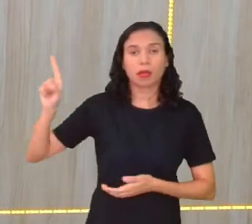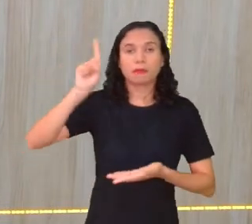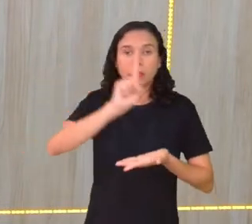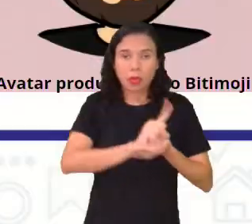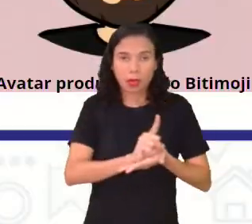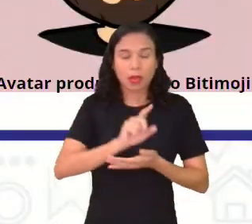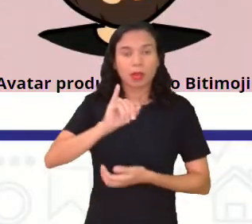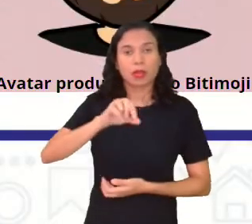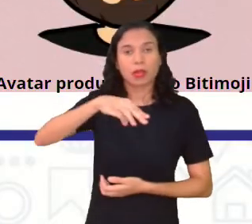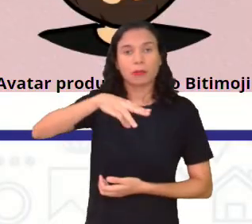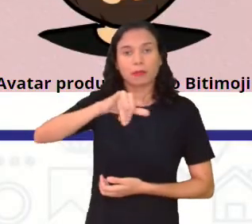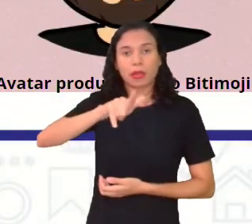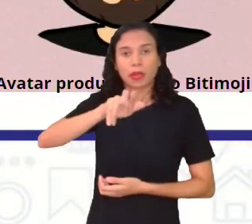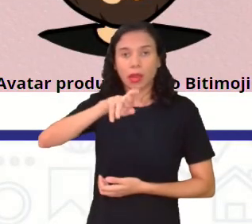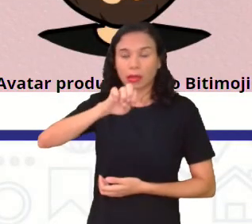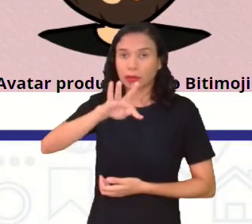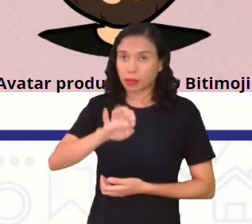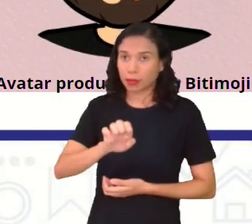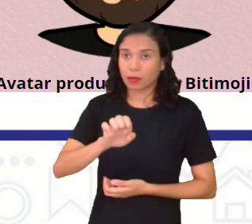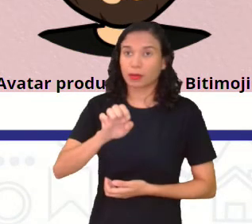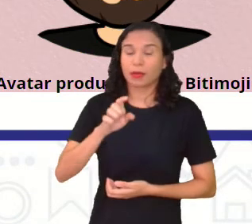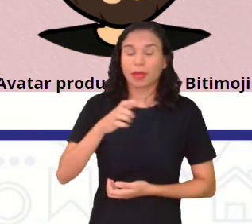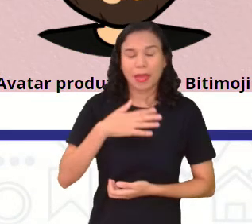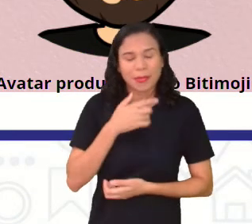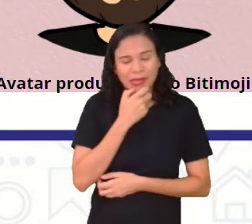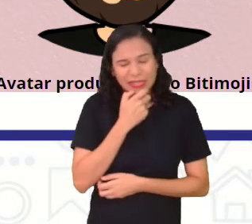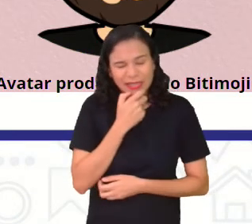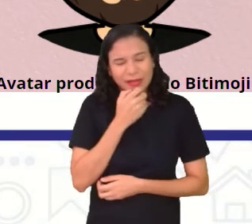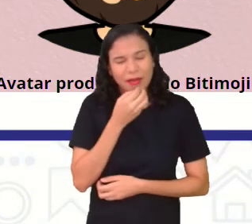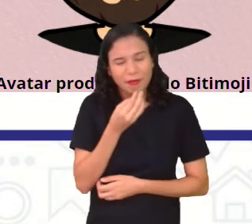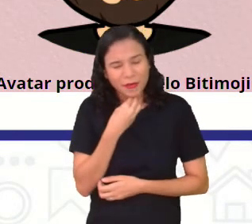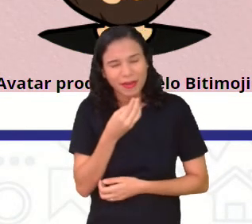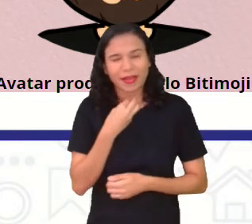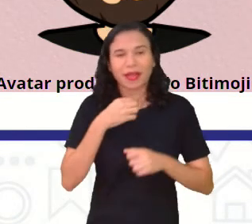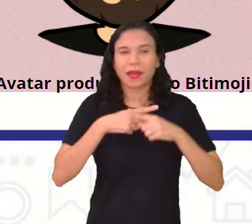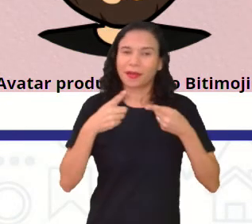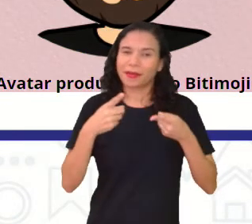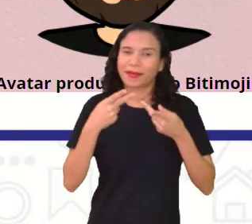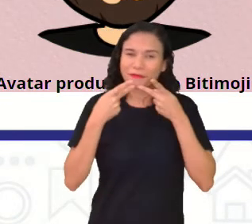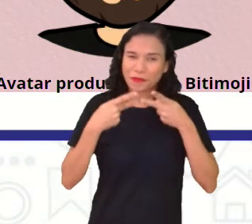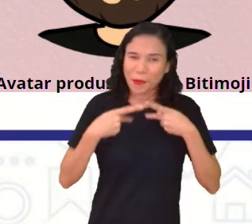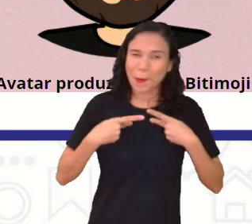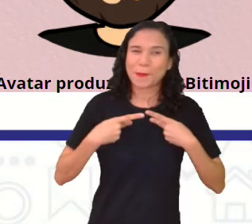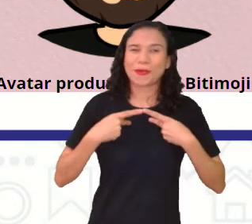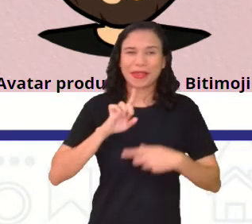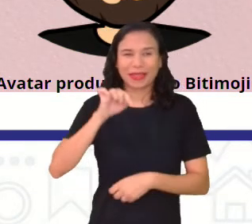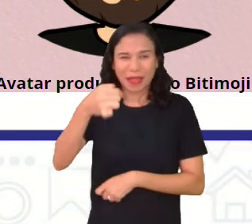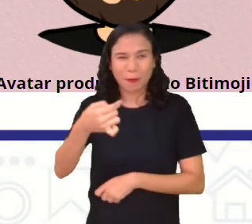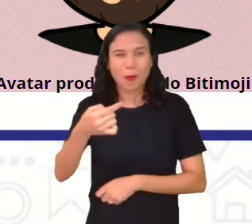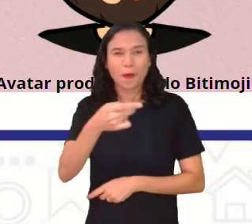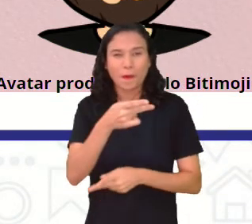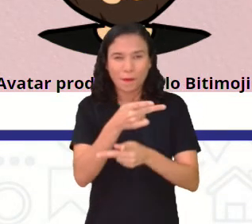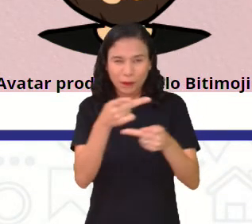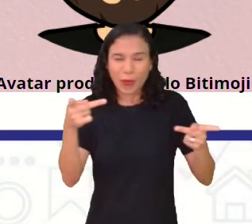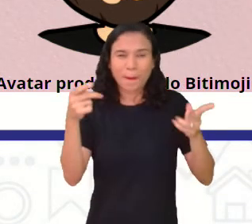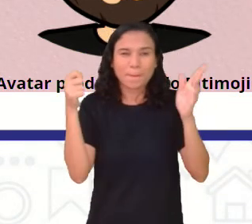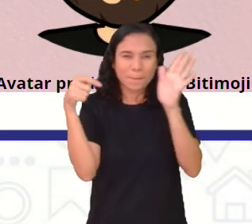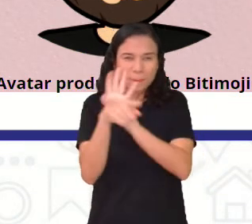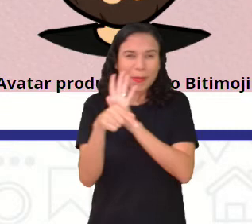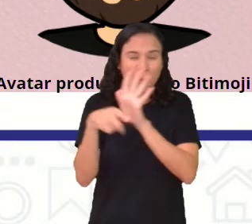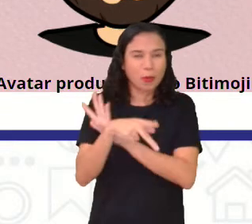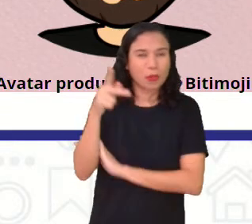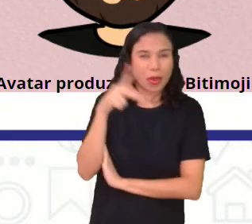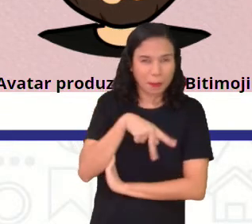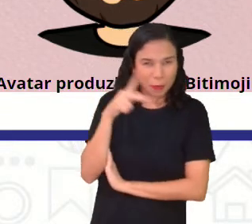immigrant, né? Não sei, o inglês não é essas coisas todas, mas vocês dão um desconto, né? Depois vocês perguntem